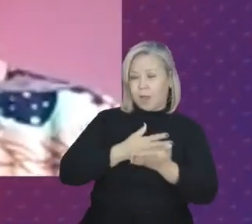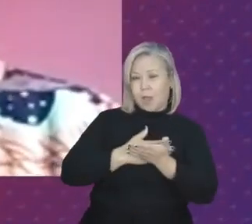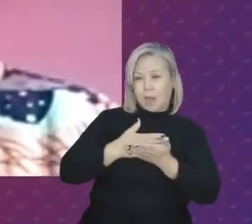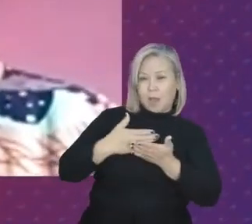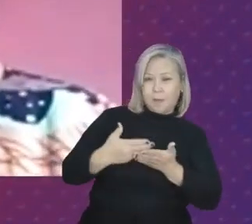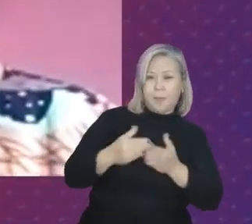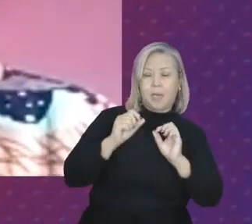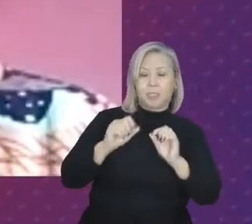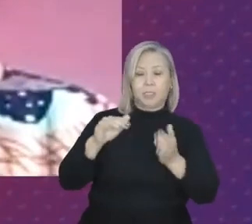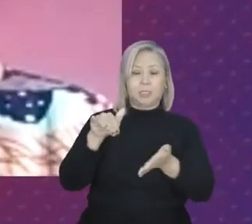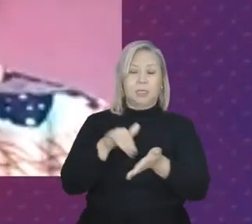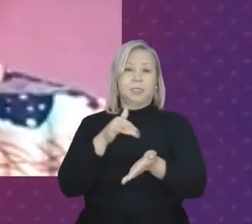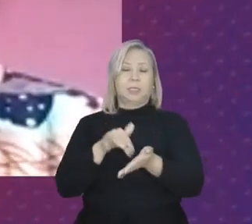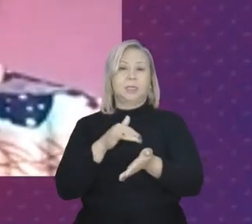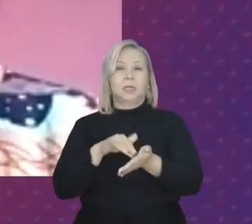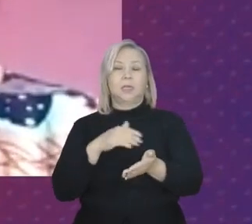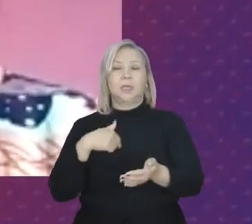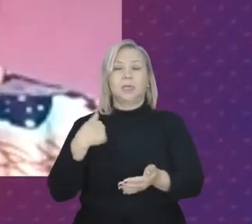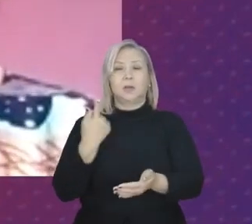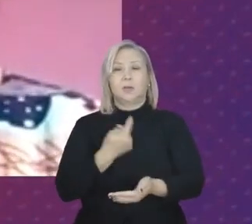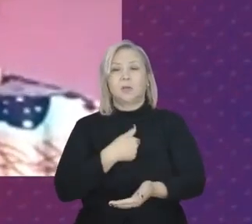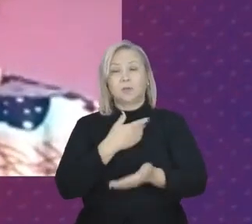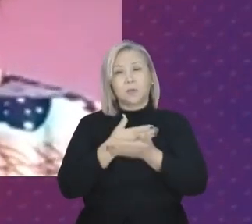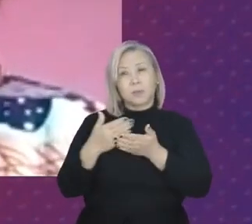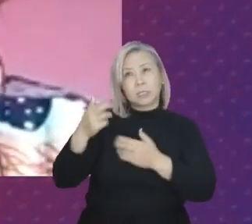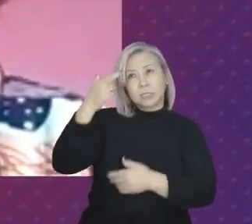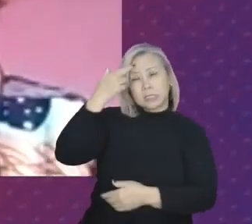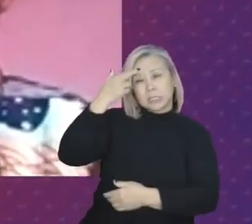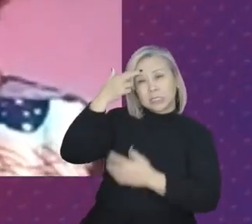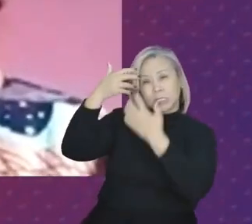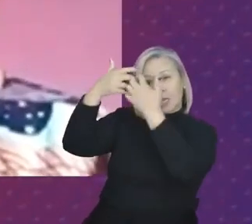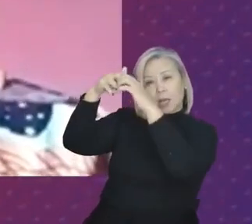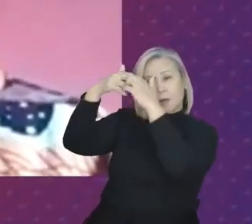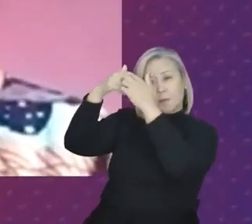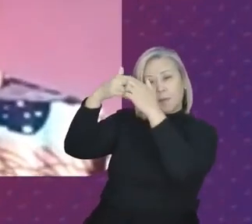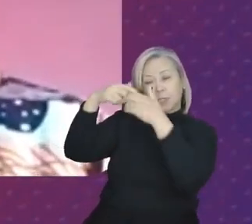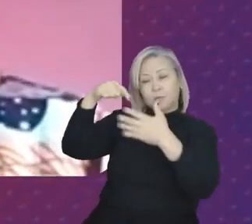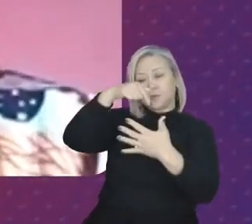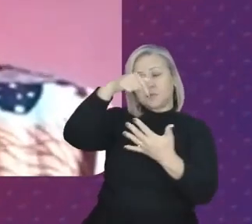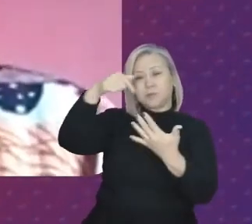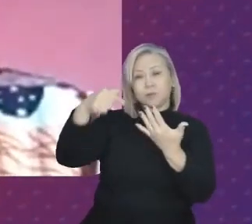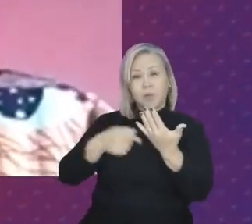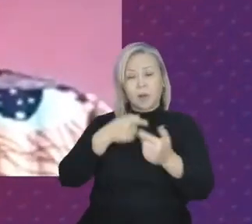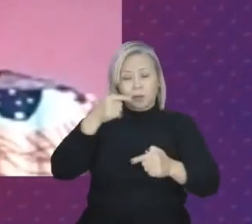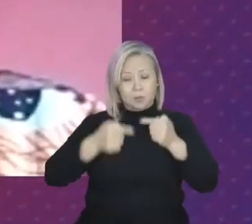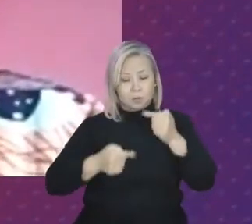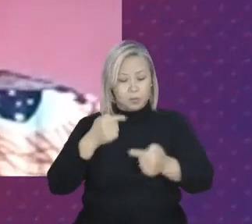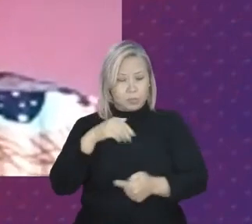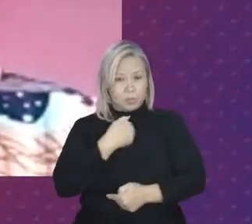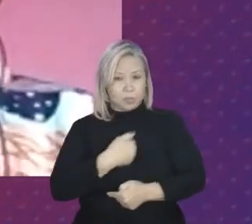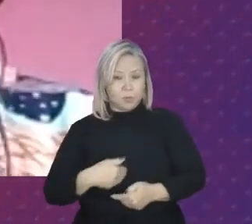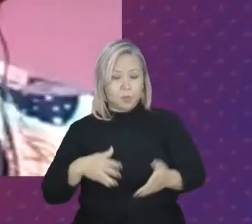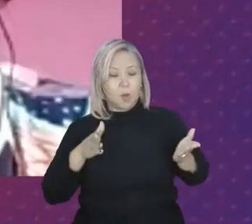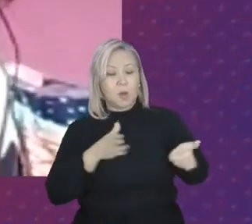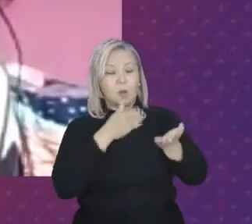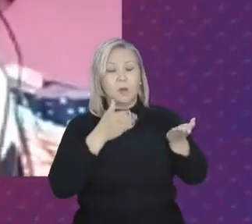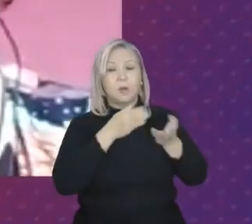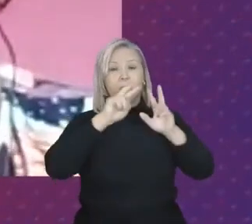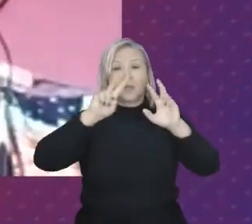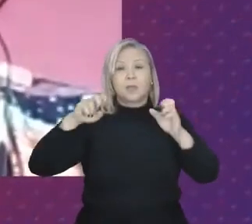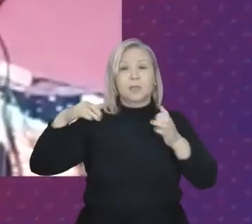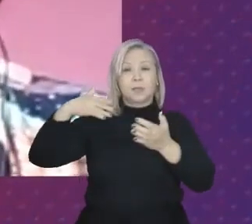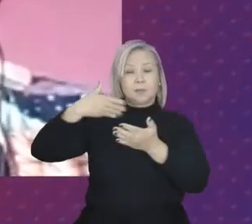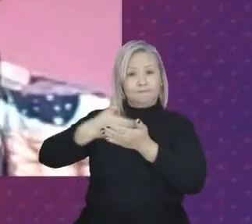dessa secretaria, a gente começa a pensar um arcabouço de políticas públicas que vão tratar desde a